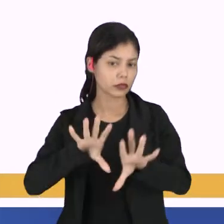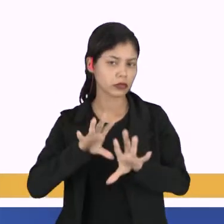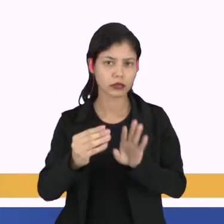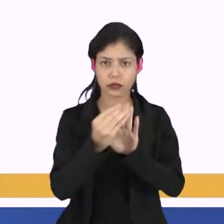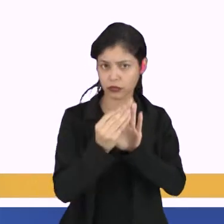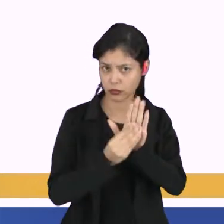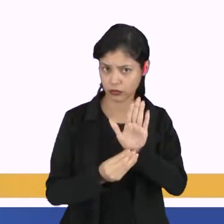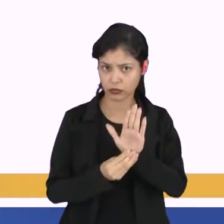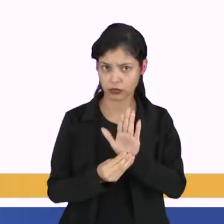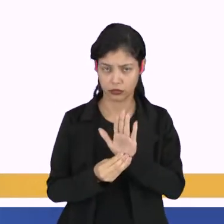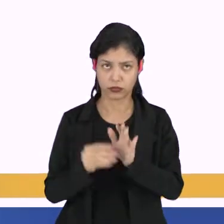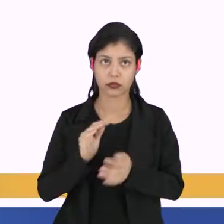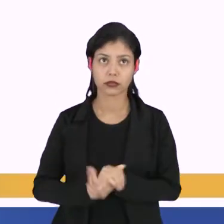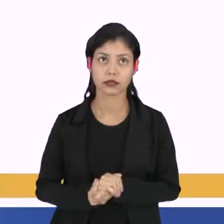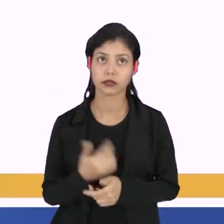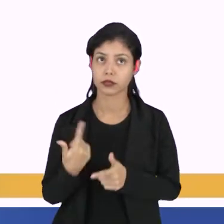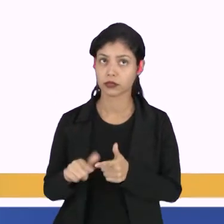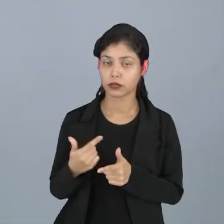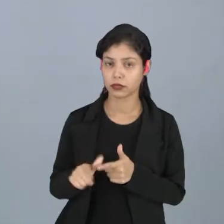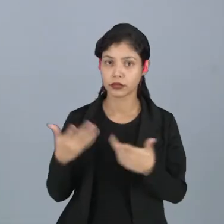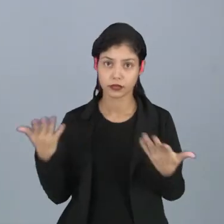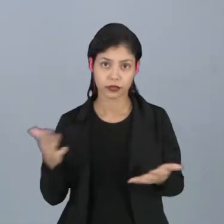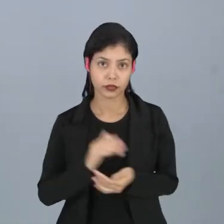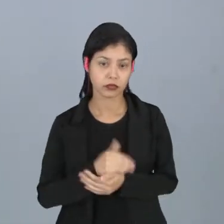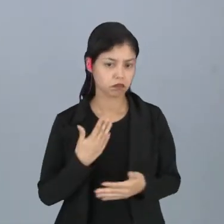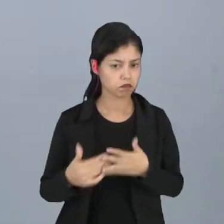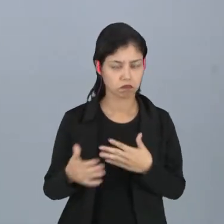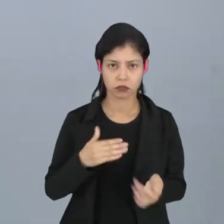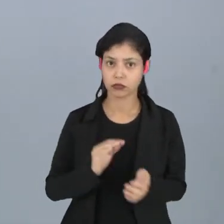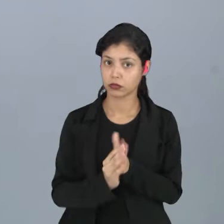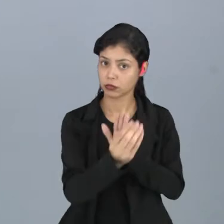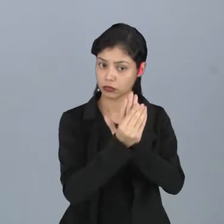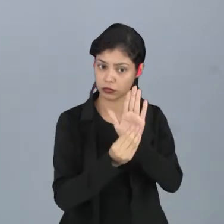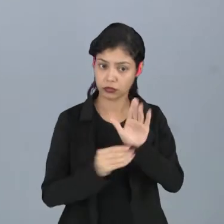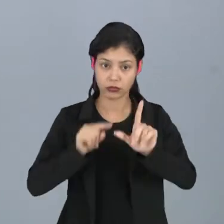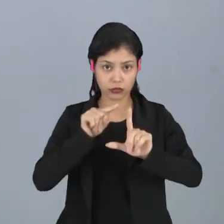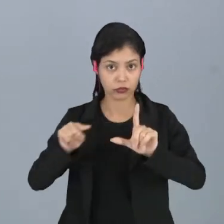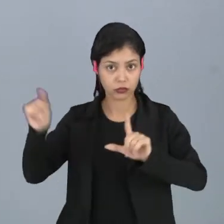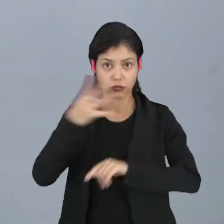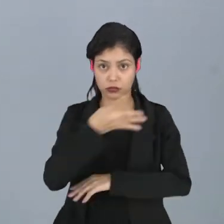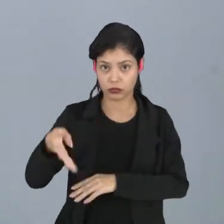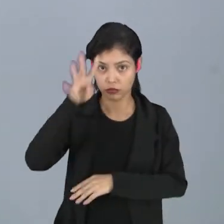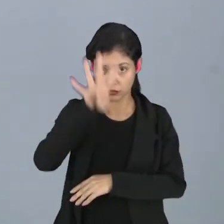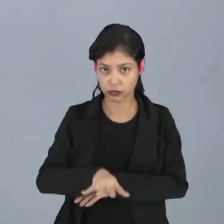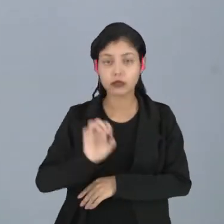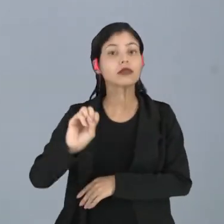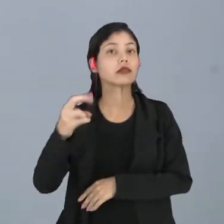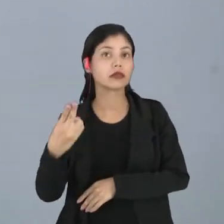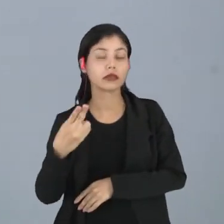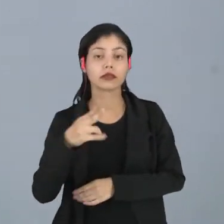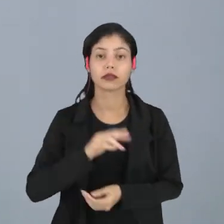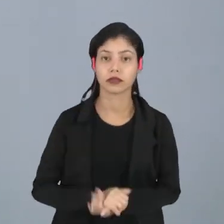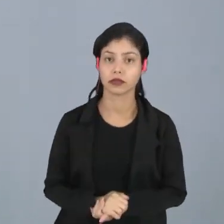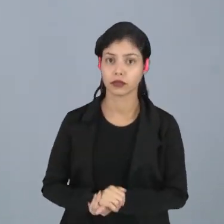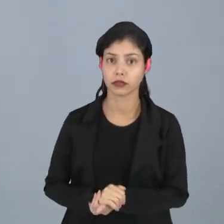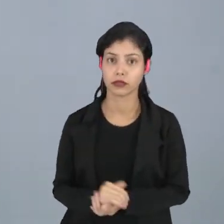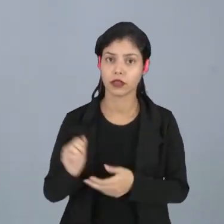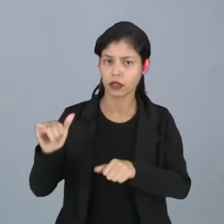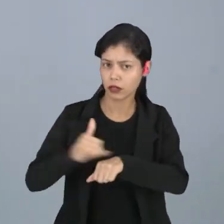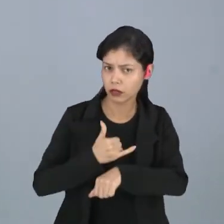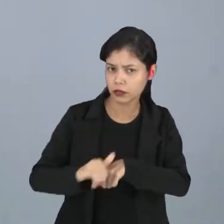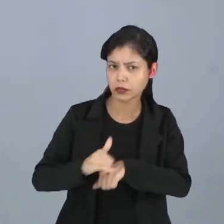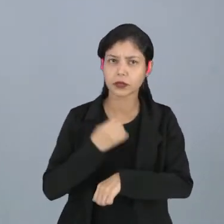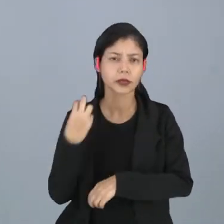dada a situação de uma situação-problema, seja ela dada em gráfico, tabela ou em outras